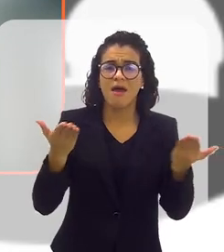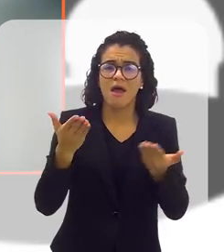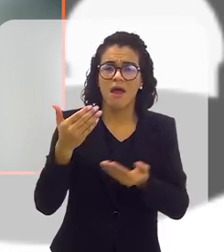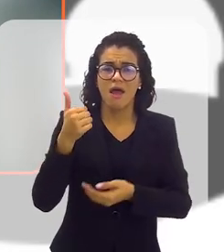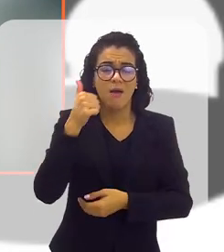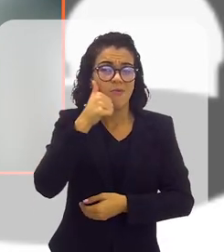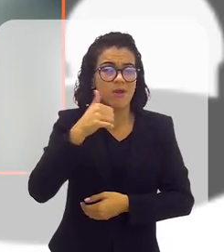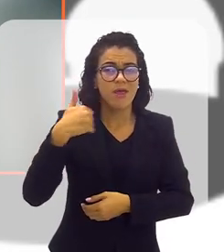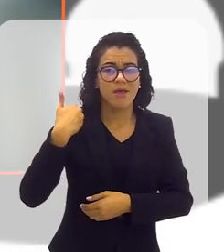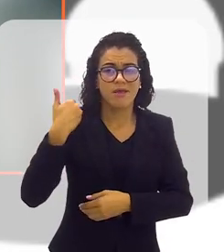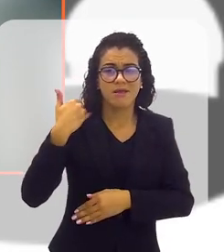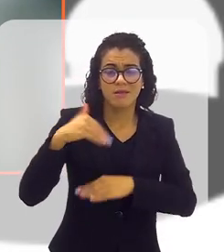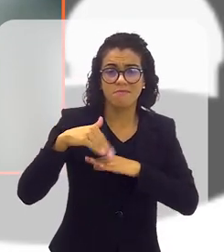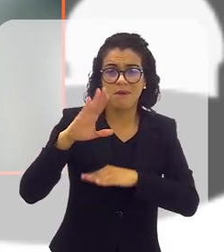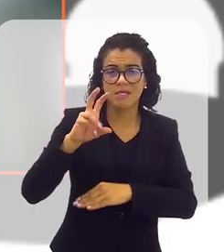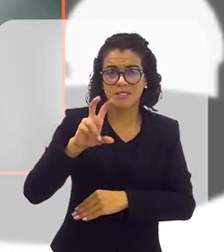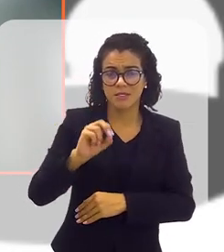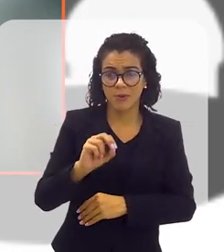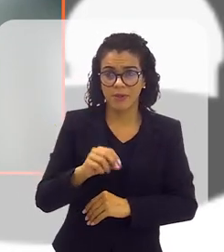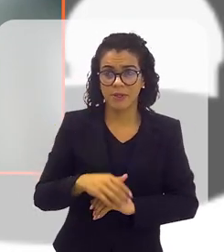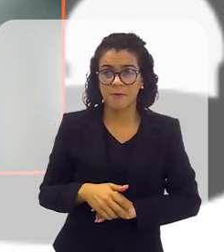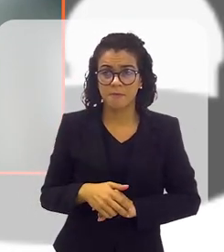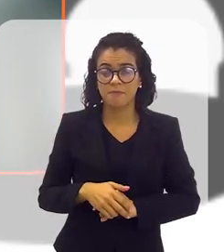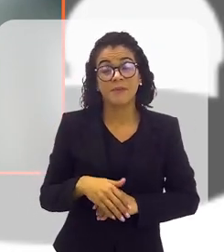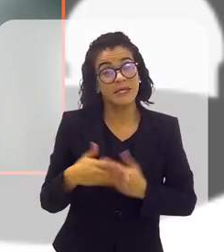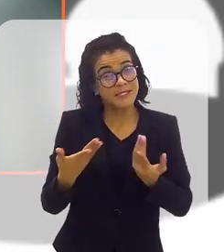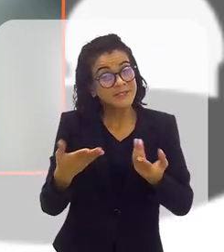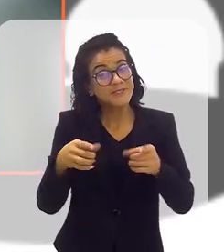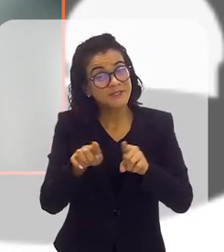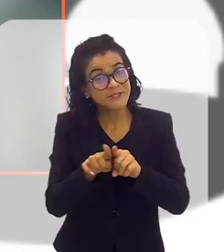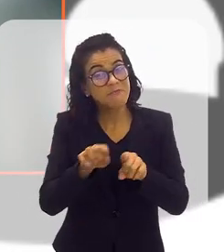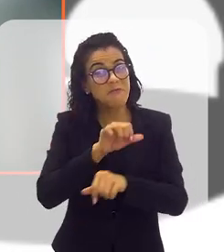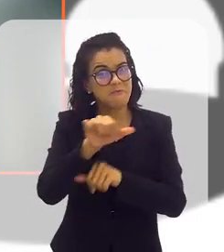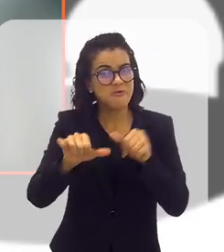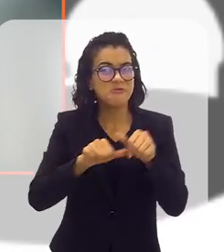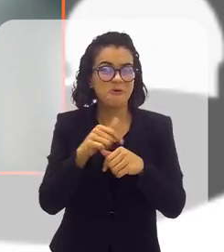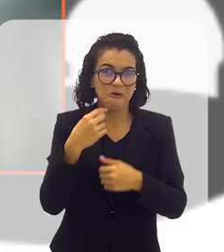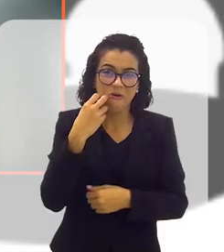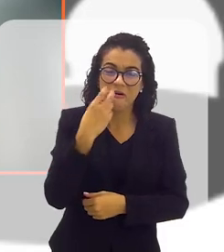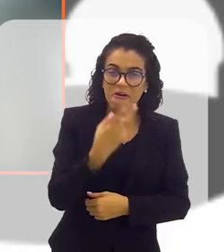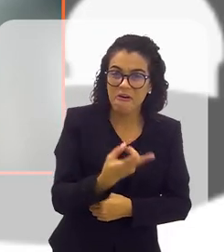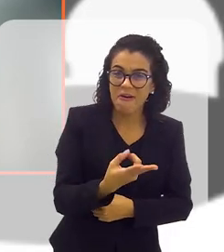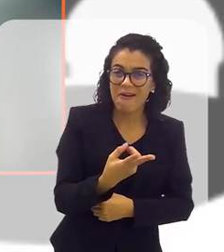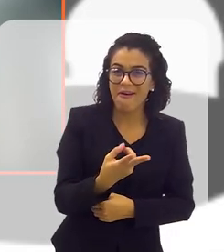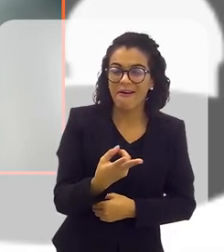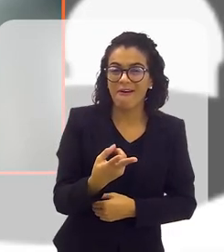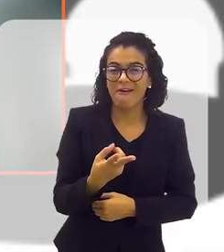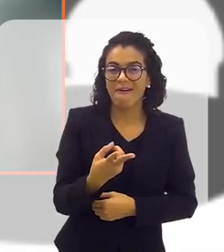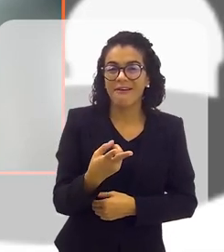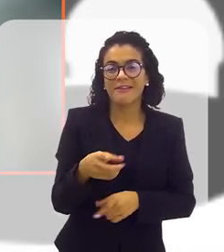para essas mulheres acima dos 50 anos. Então, isso é muito legal. Então, isso também tem mudado bastante.